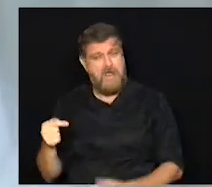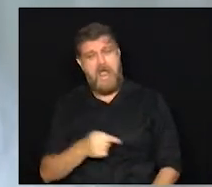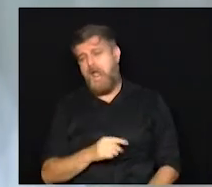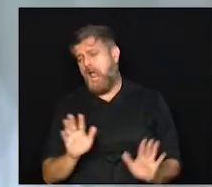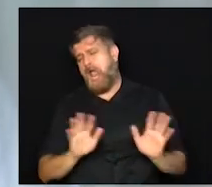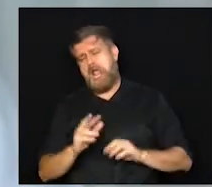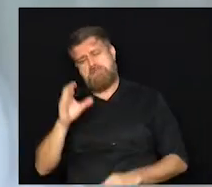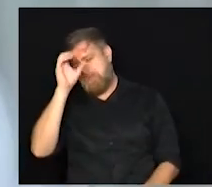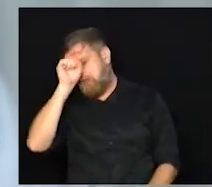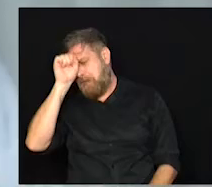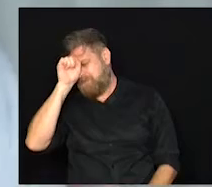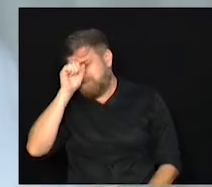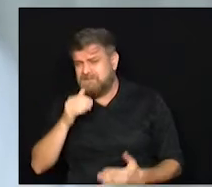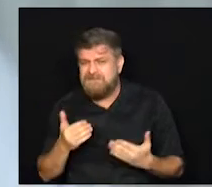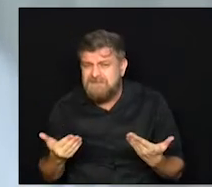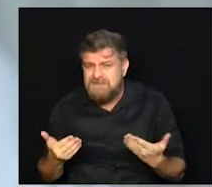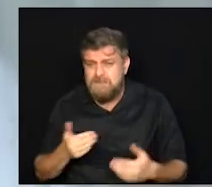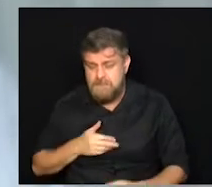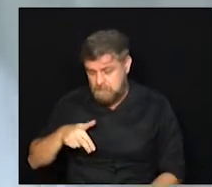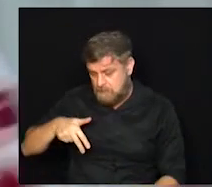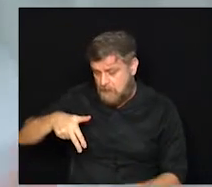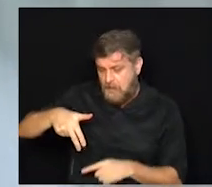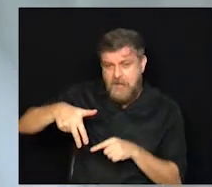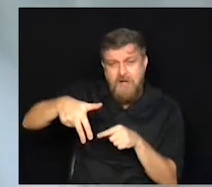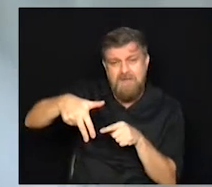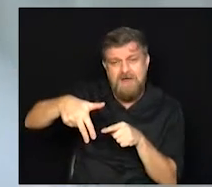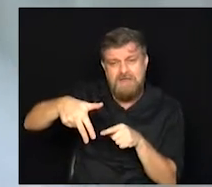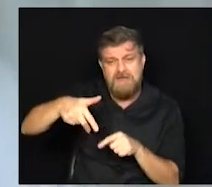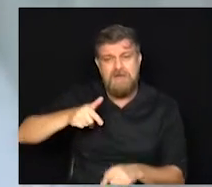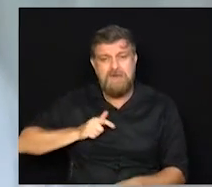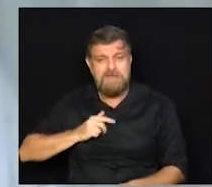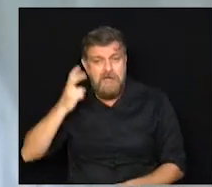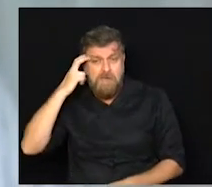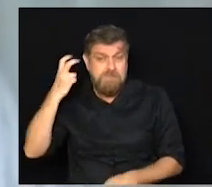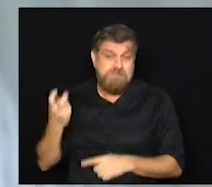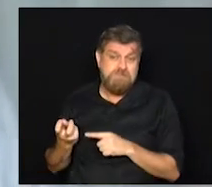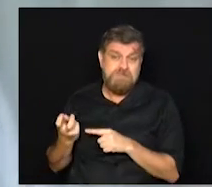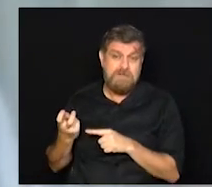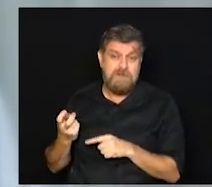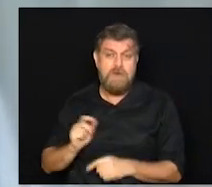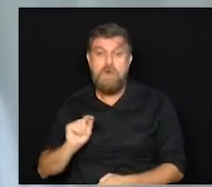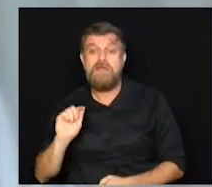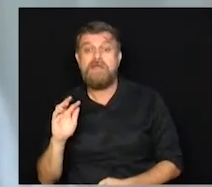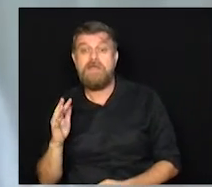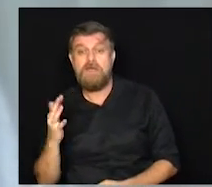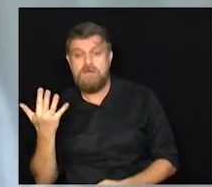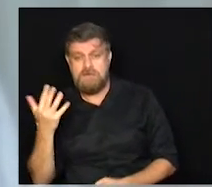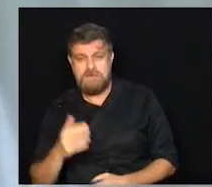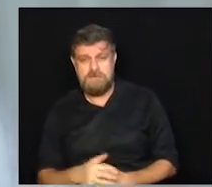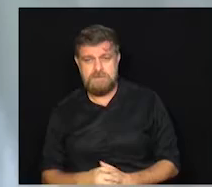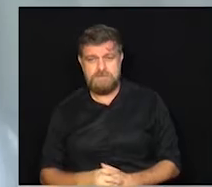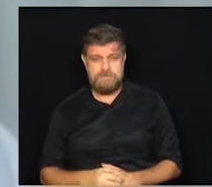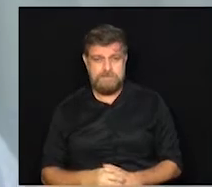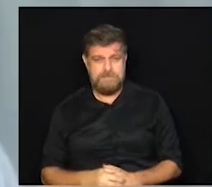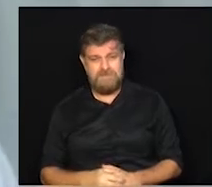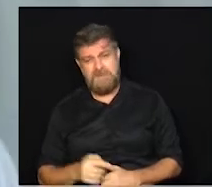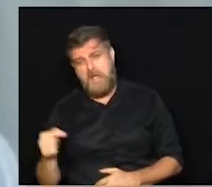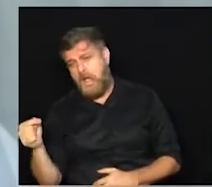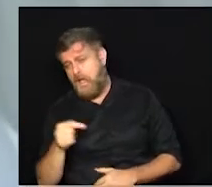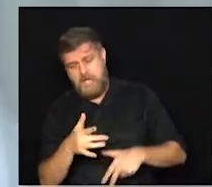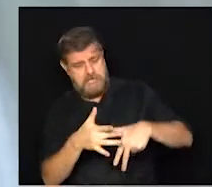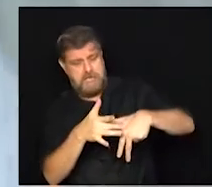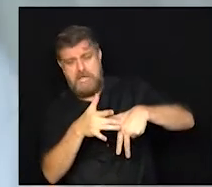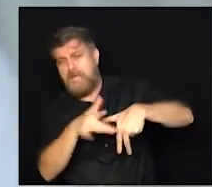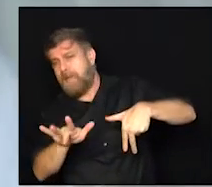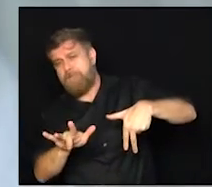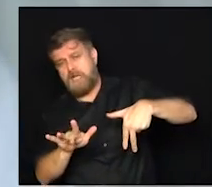mais que ela tenha, às vezes, ela consegue andar, mas ela tem um problema intelectual, e aí o que acontece? Não, ela é incapaz.